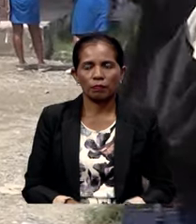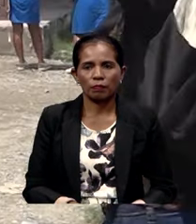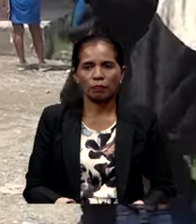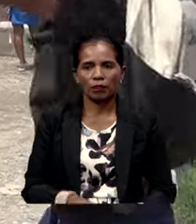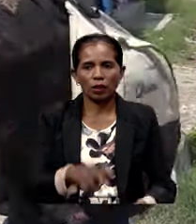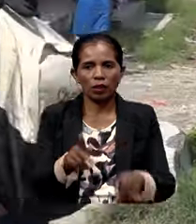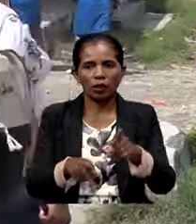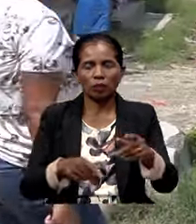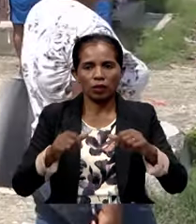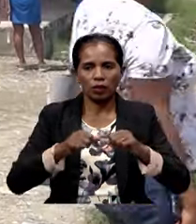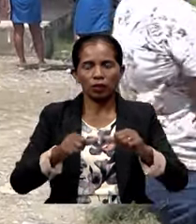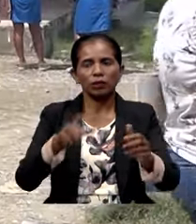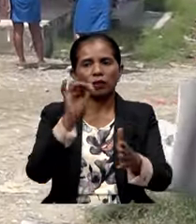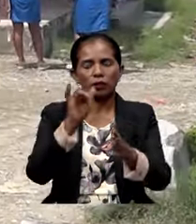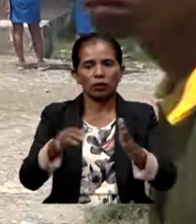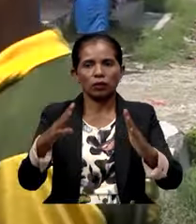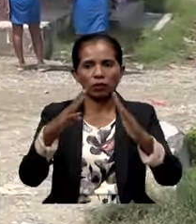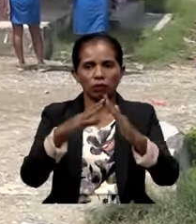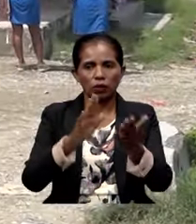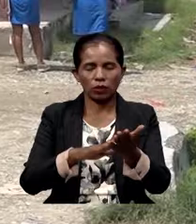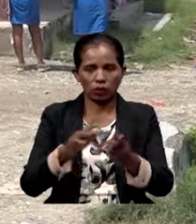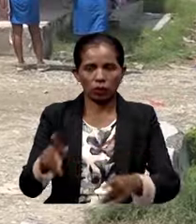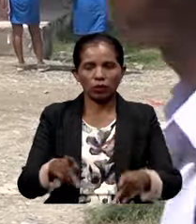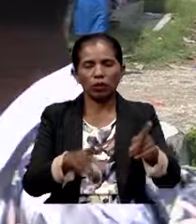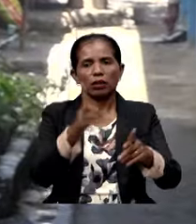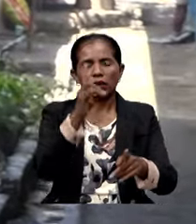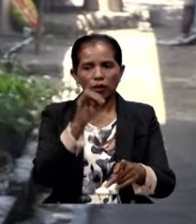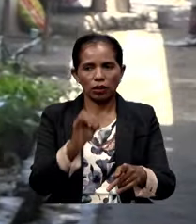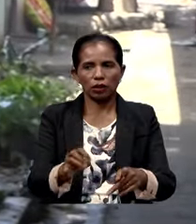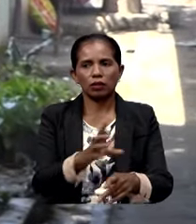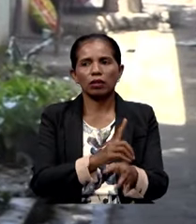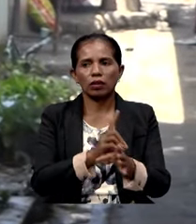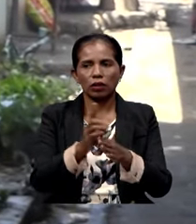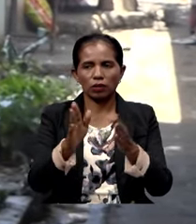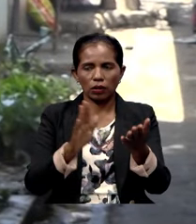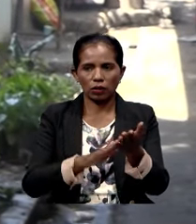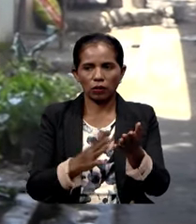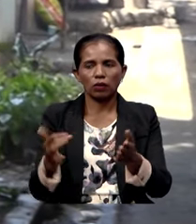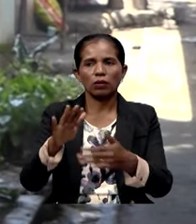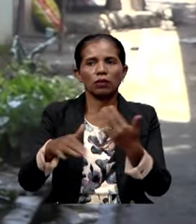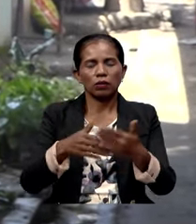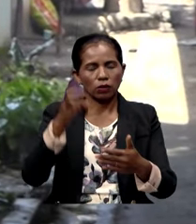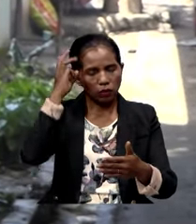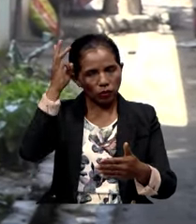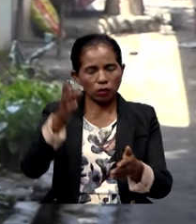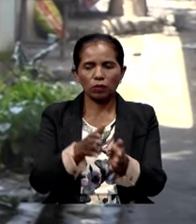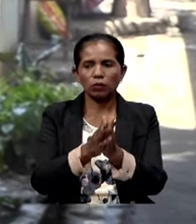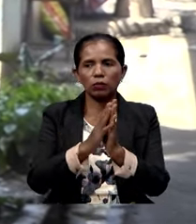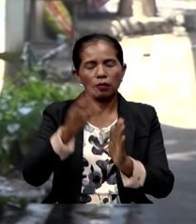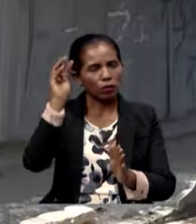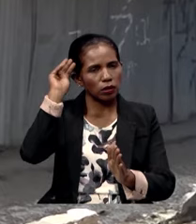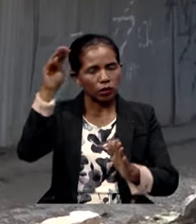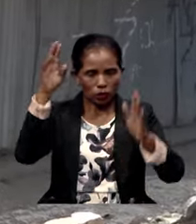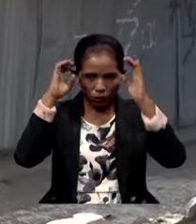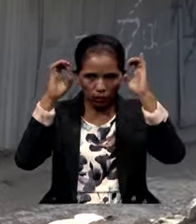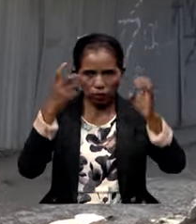Comunidade Balung continua rela e arredor escola pública e a capital dele, nune diretor Sekolah Sira preocupa no uso Ministério da Educação